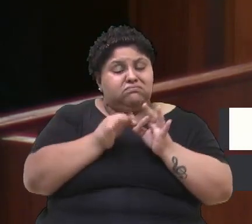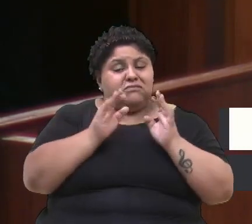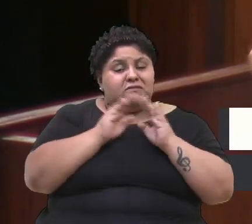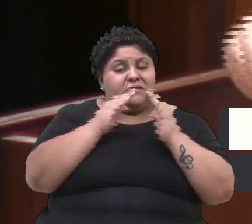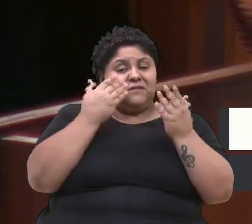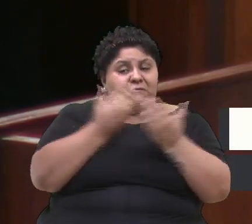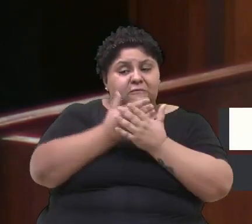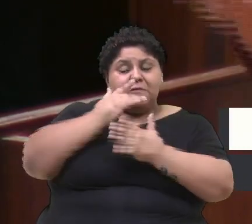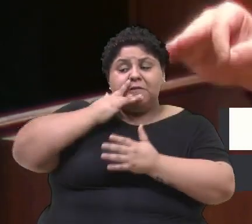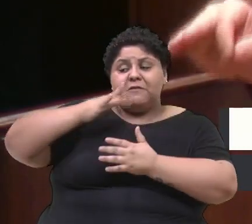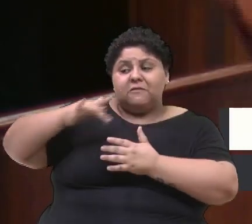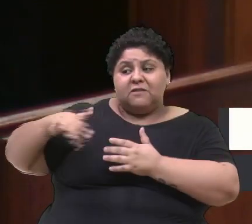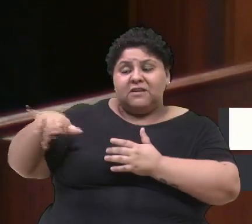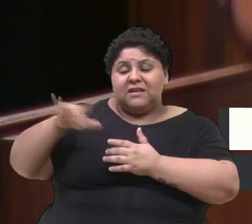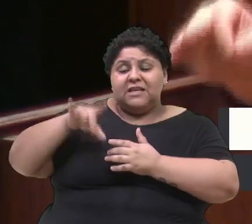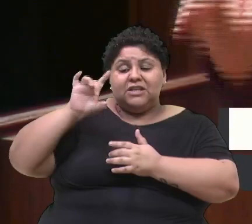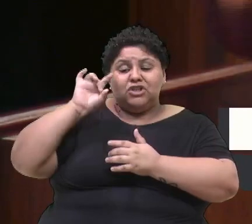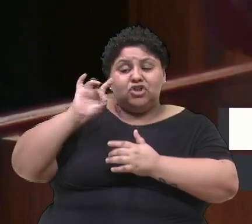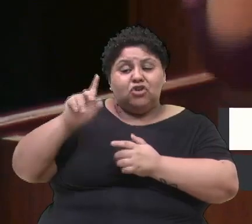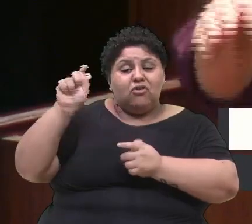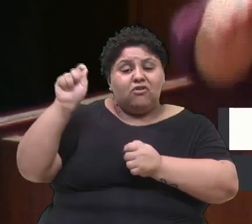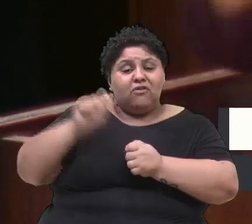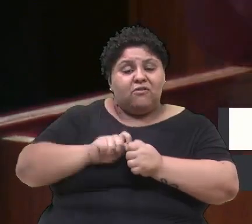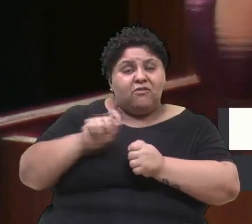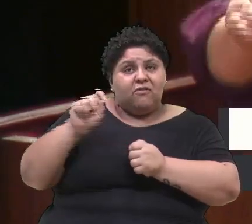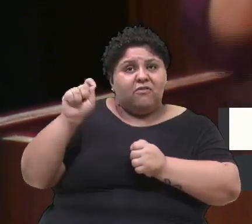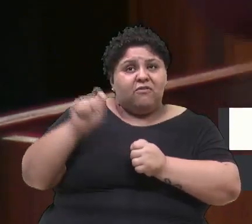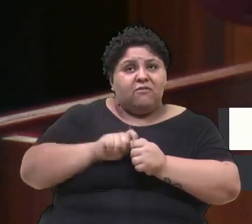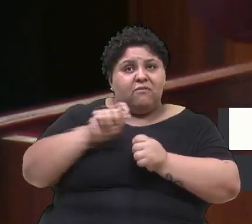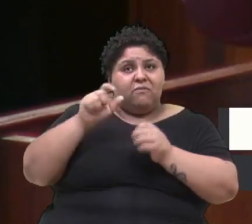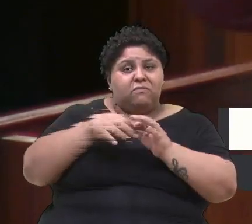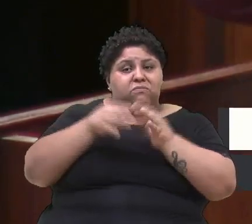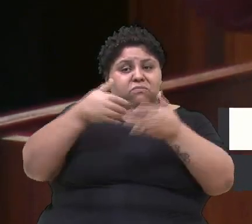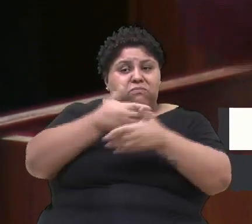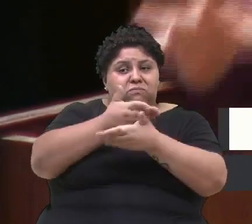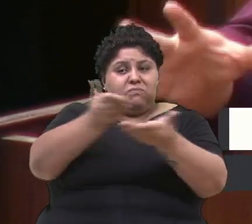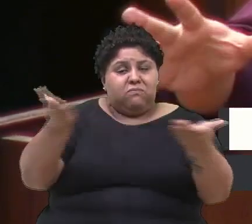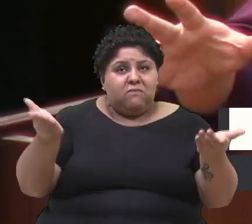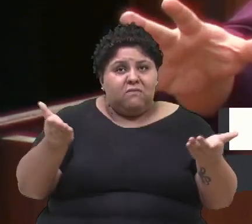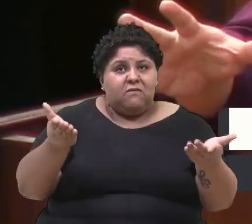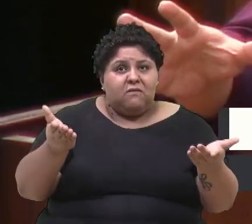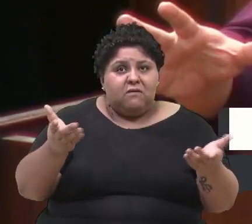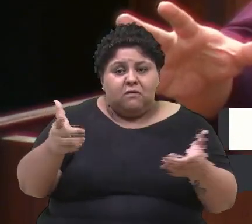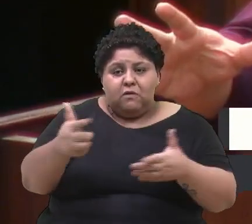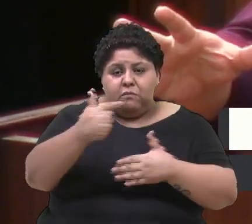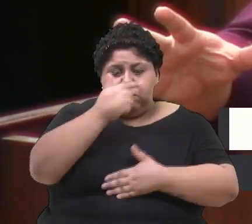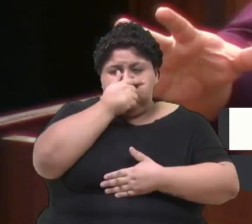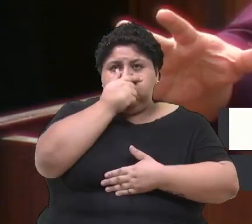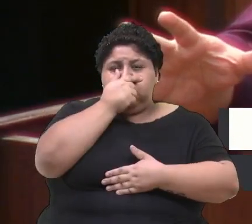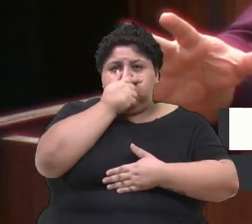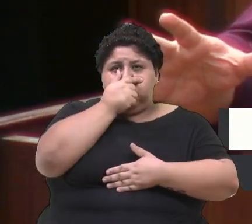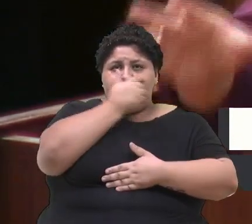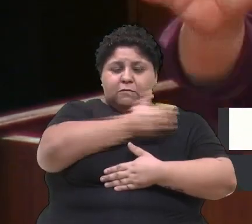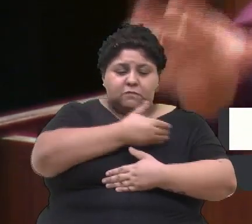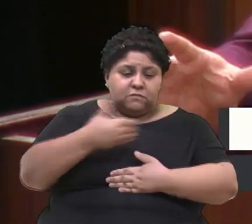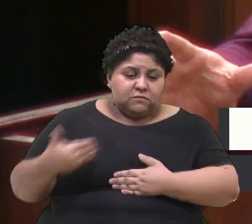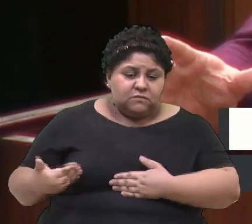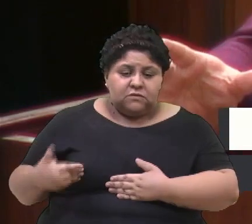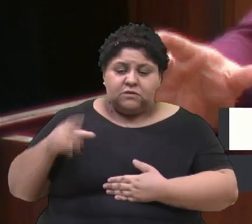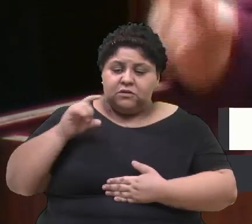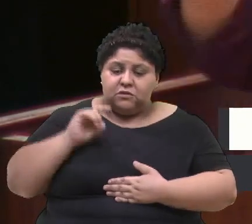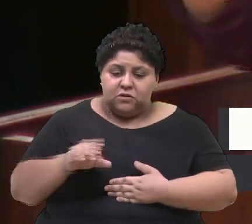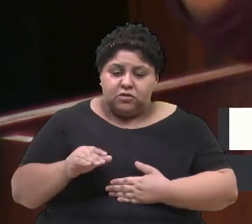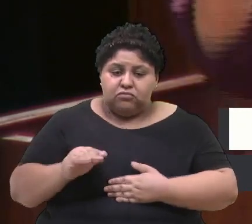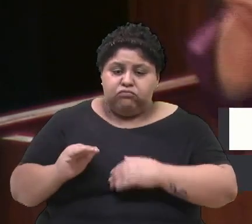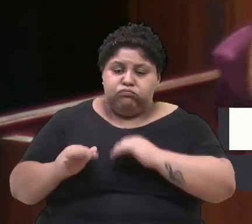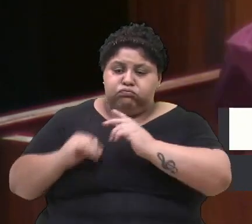é só fazer a cedência do espaço, que estamos lotados de espaço público, que só cria mato, e